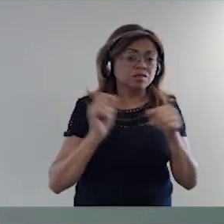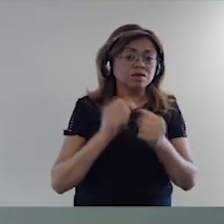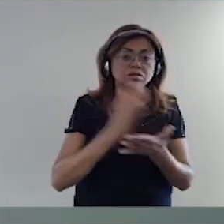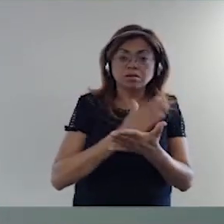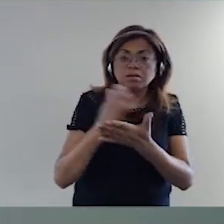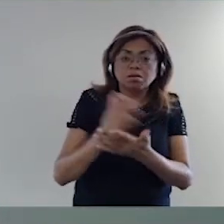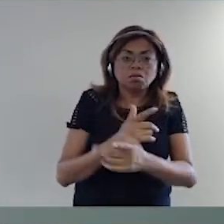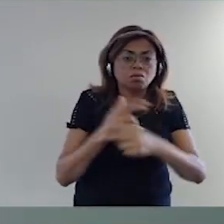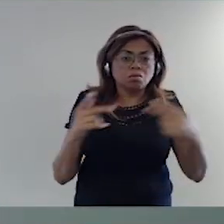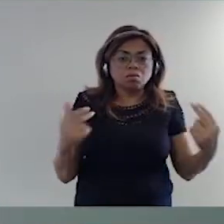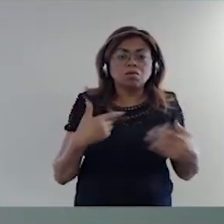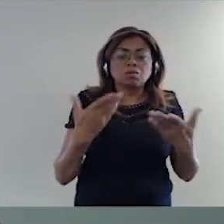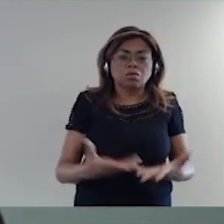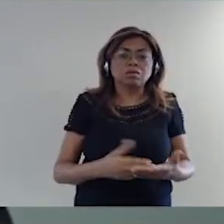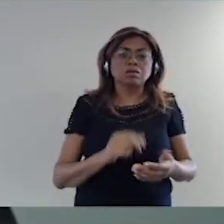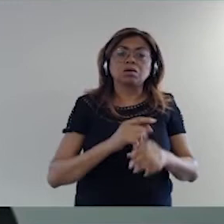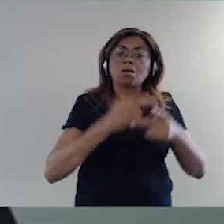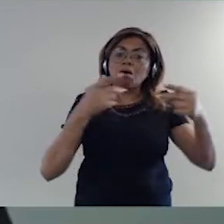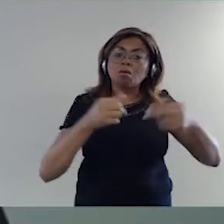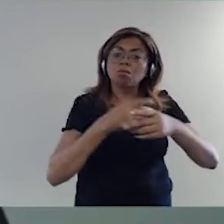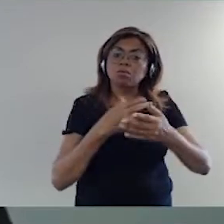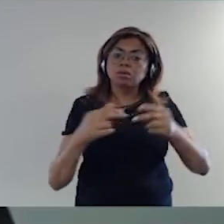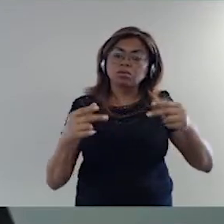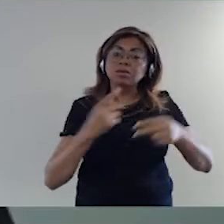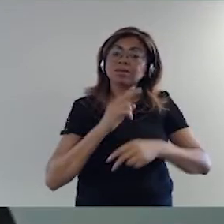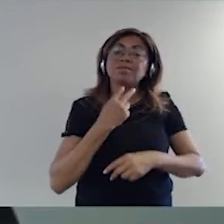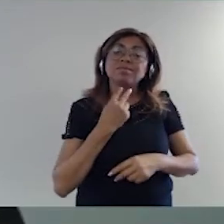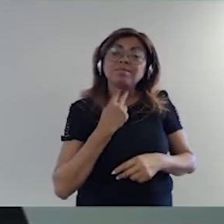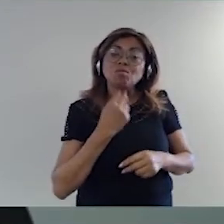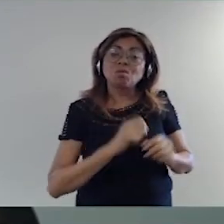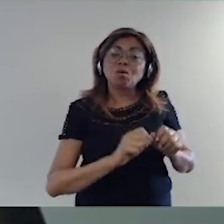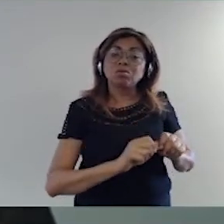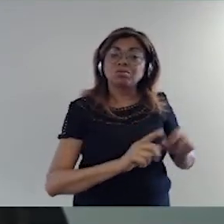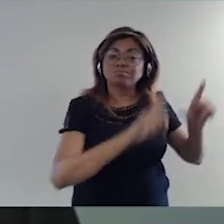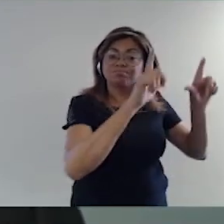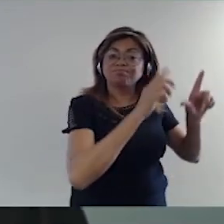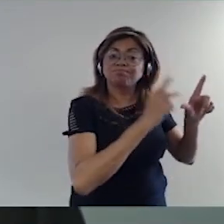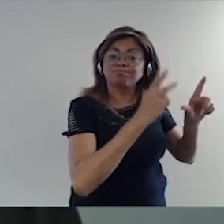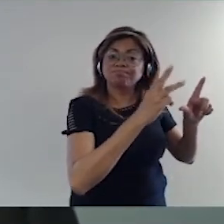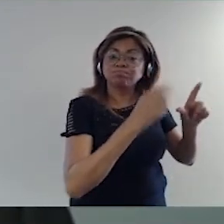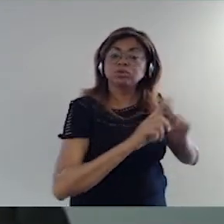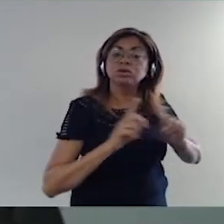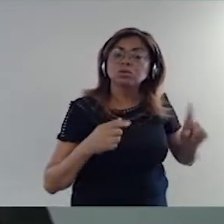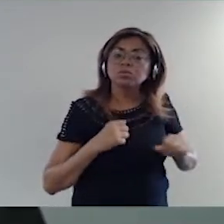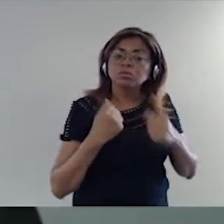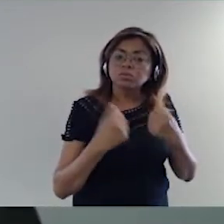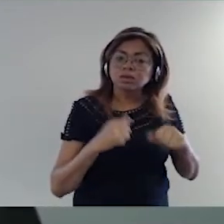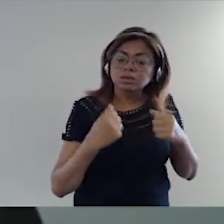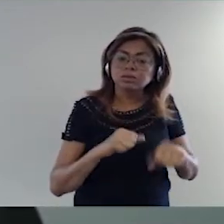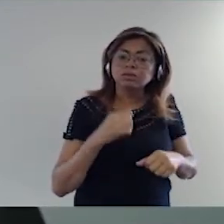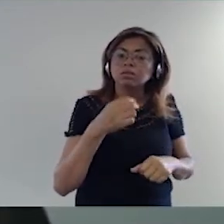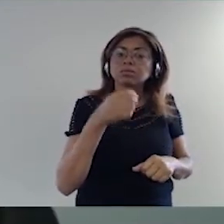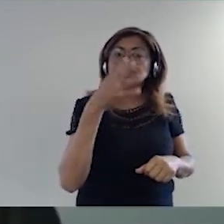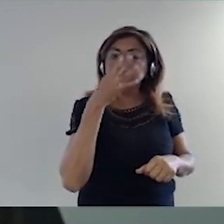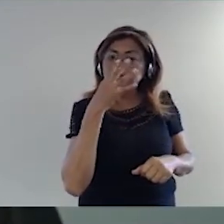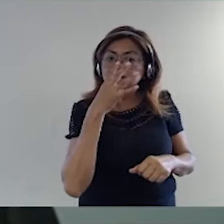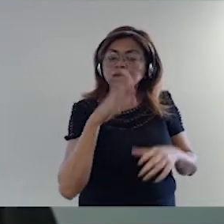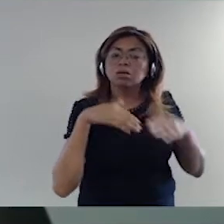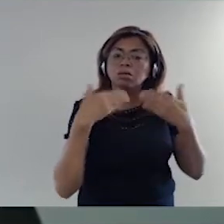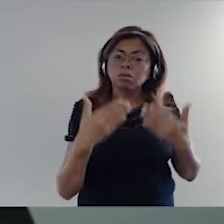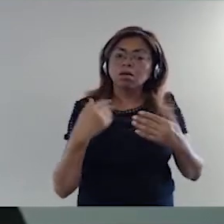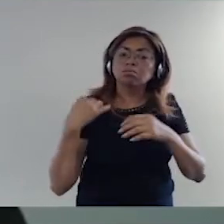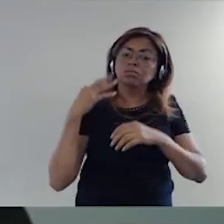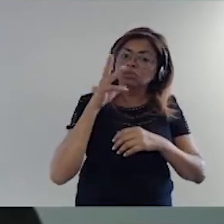ser totalmente virtuais. E há necessidade, sim, de se começar a encarar em todo o país uma retomada